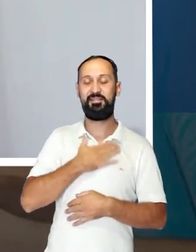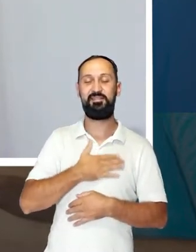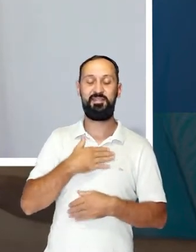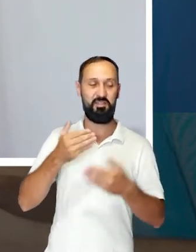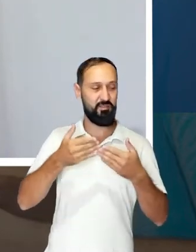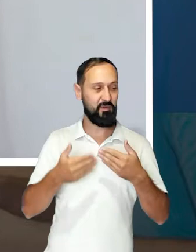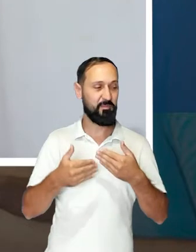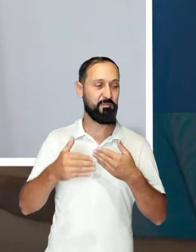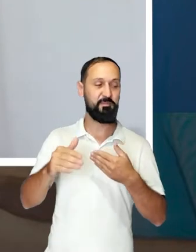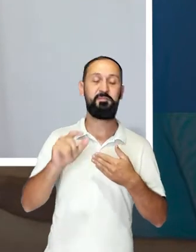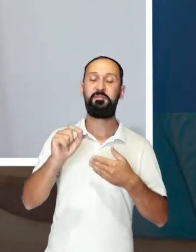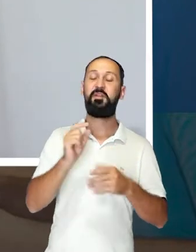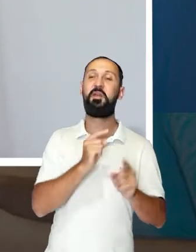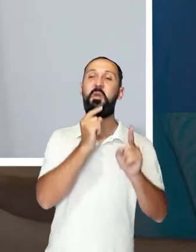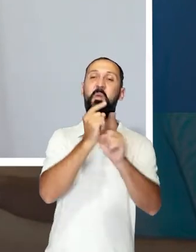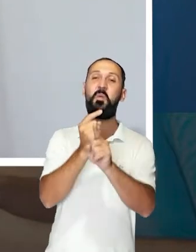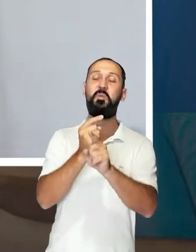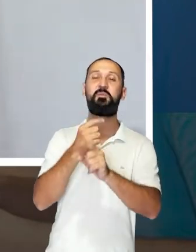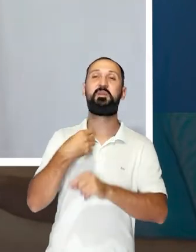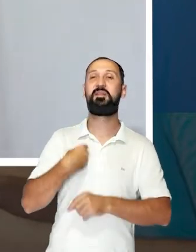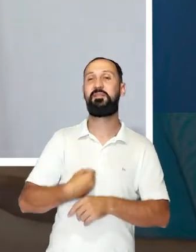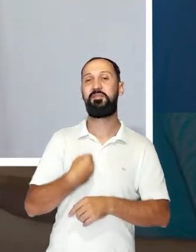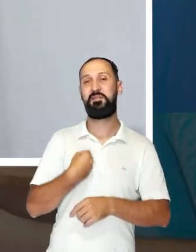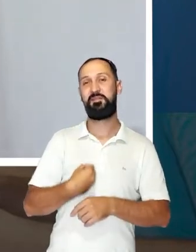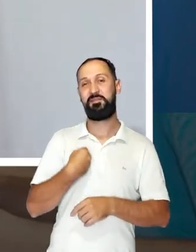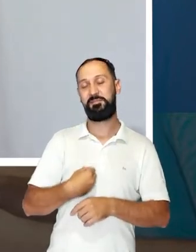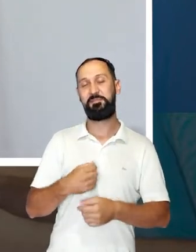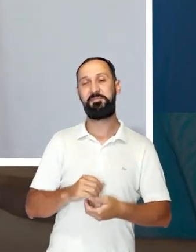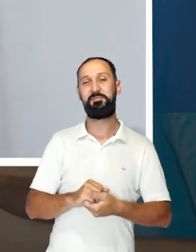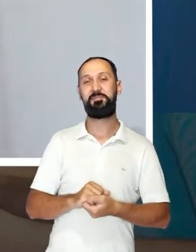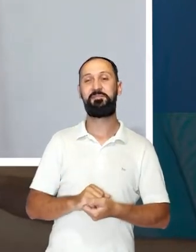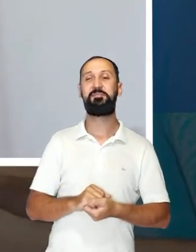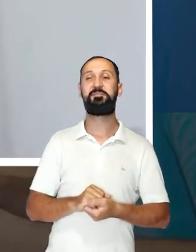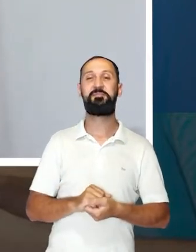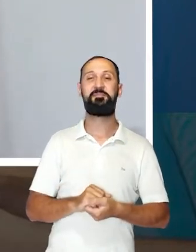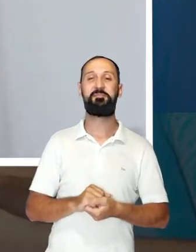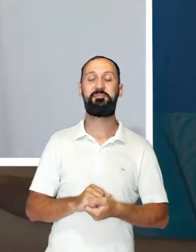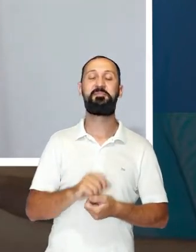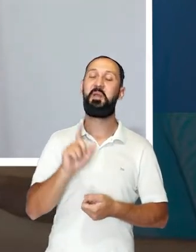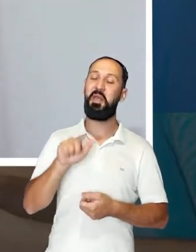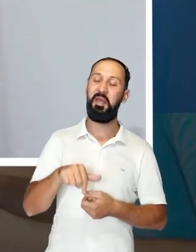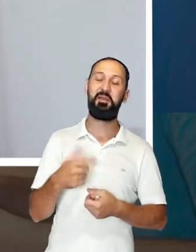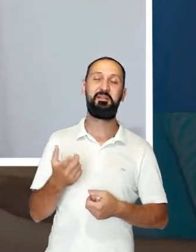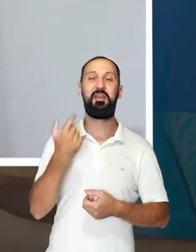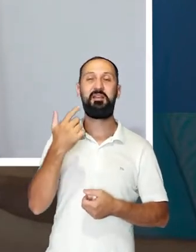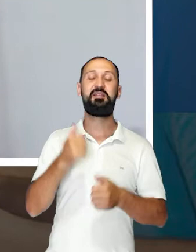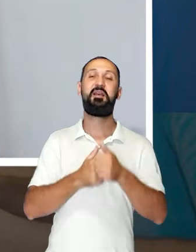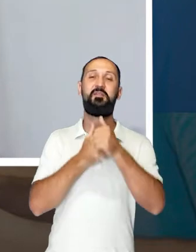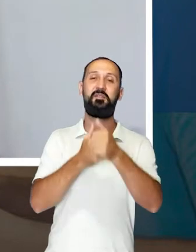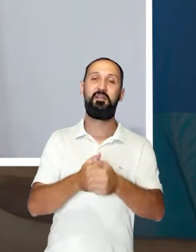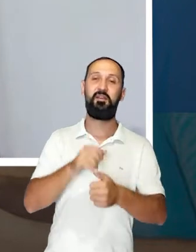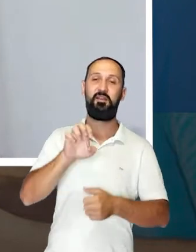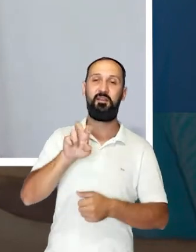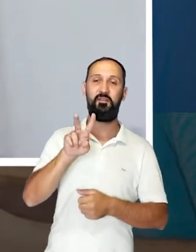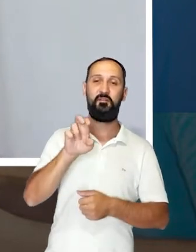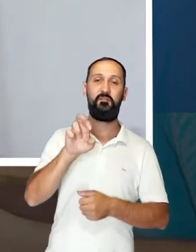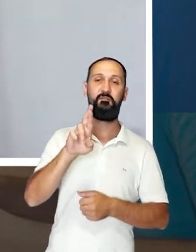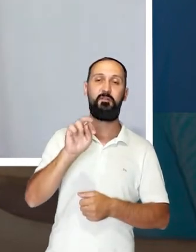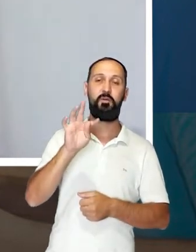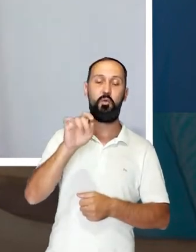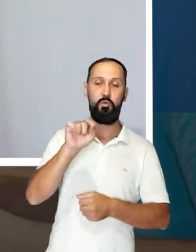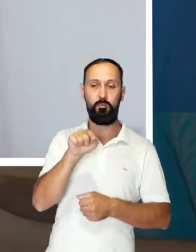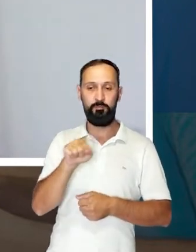prazeres que a gente vai encontrando e descobrindo ao longo da vida. Então é isso aí, quem quiser seguir,